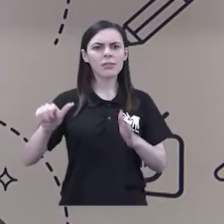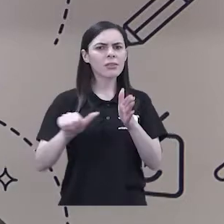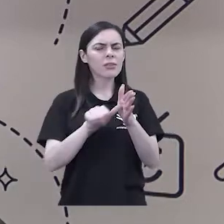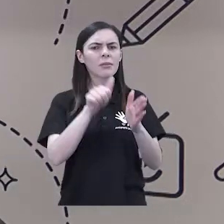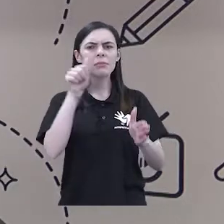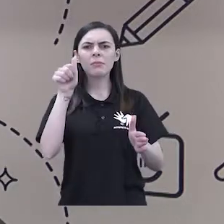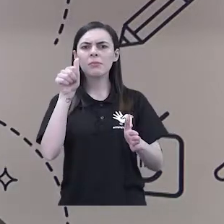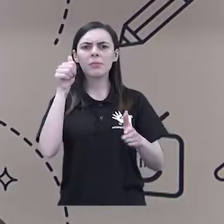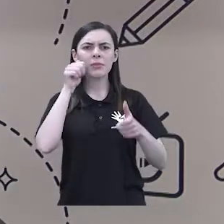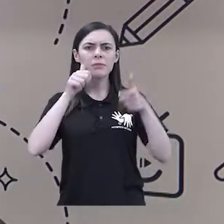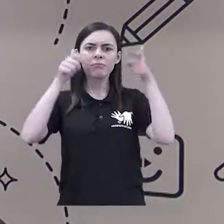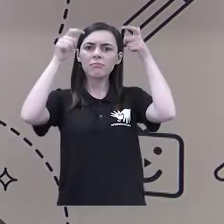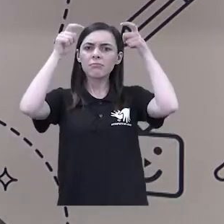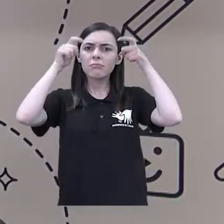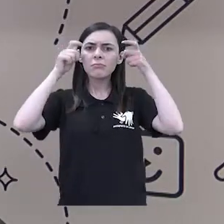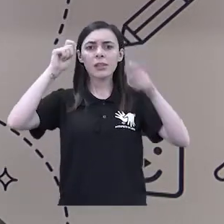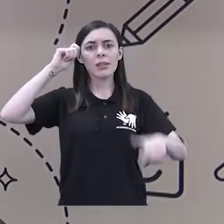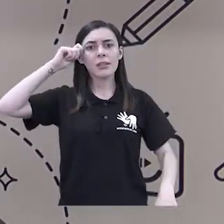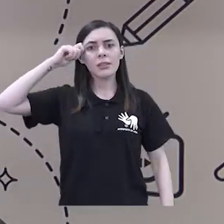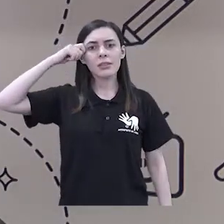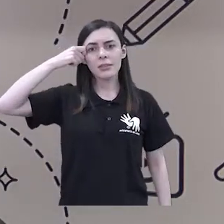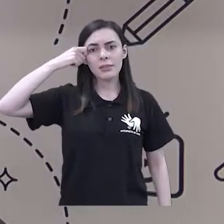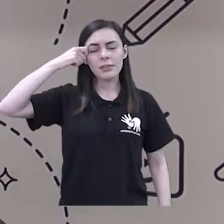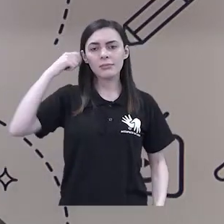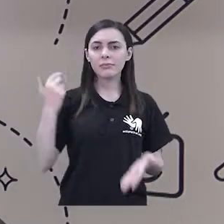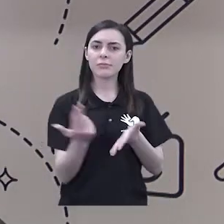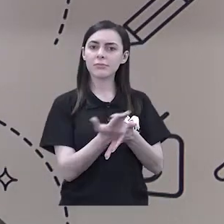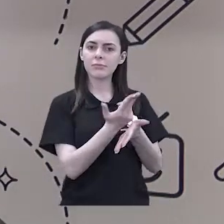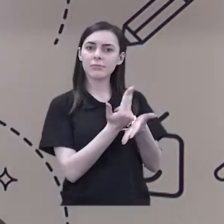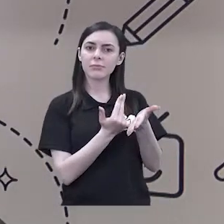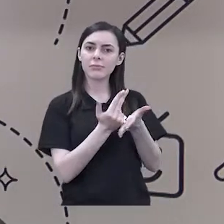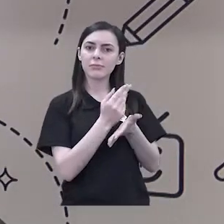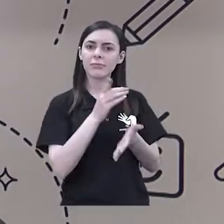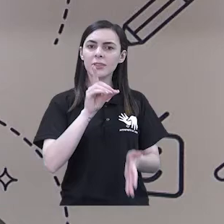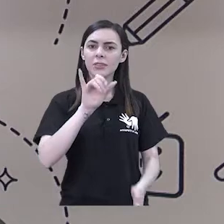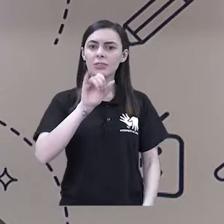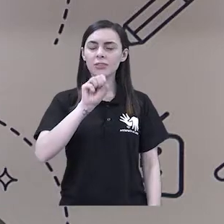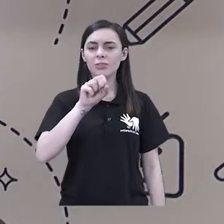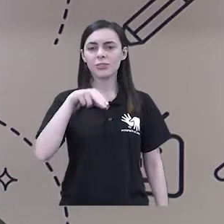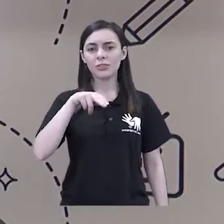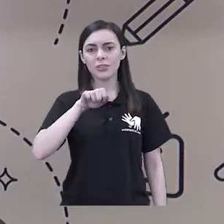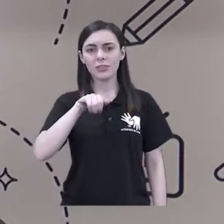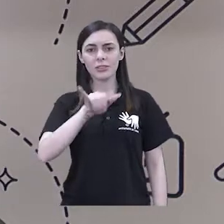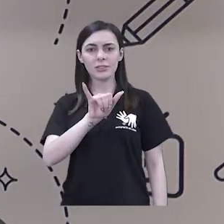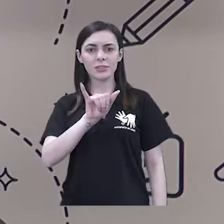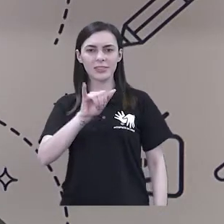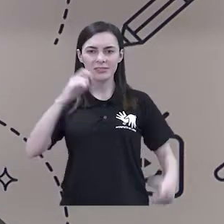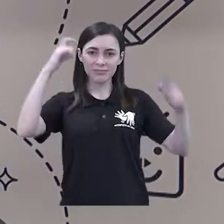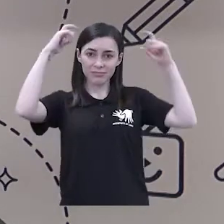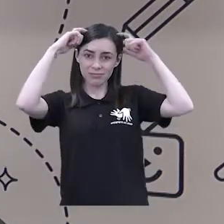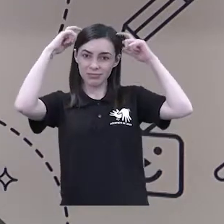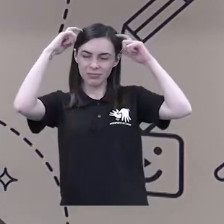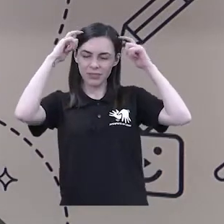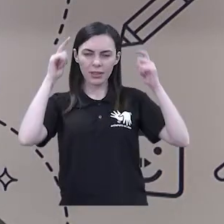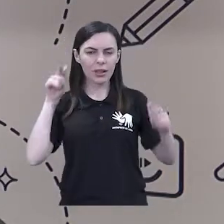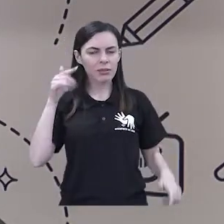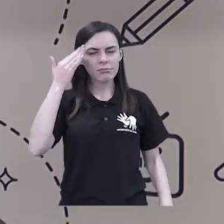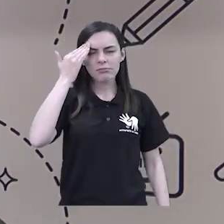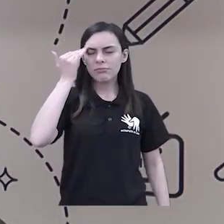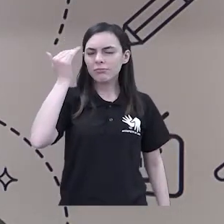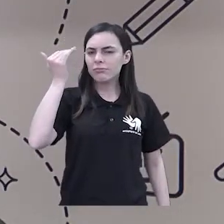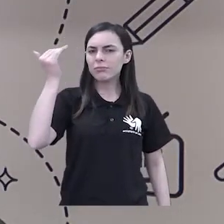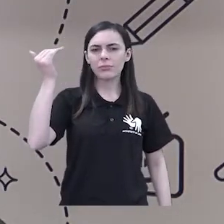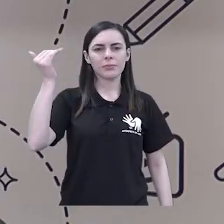princesa negra dos filmes da Disney. E ela faz o maior